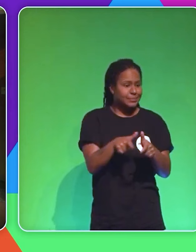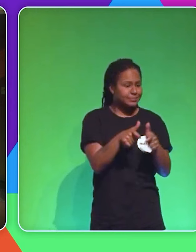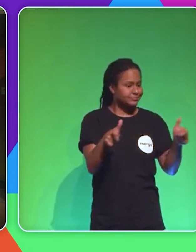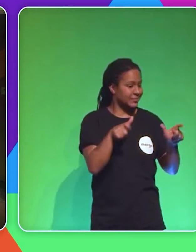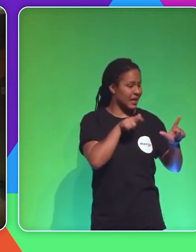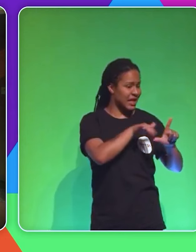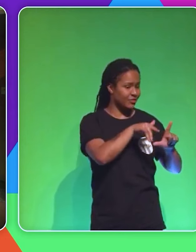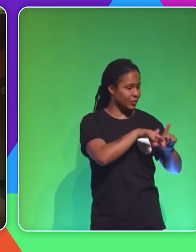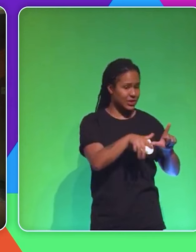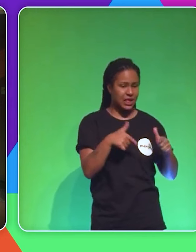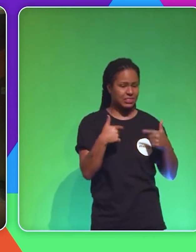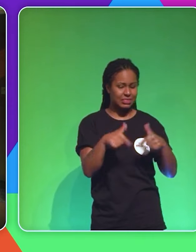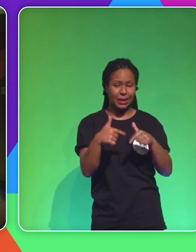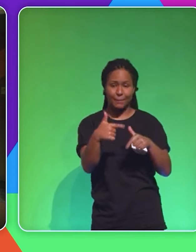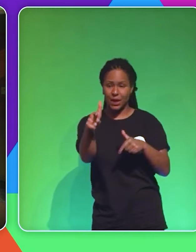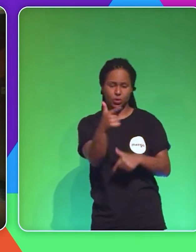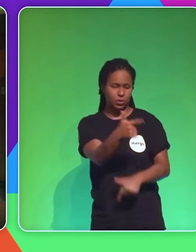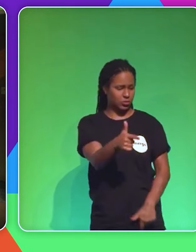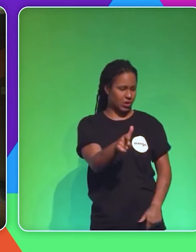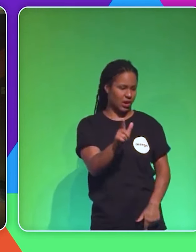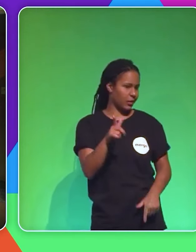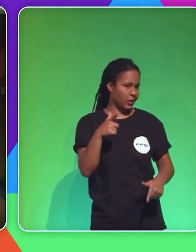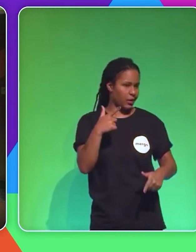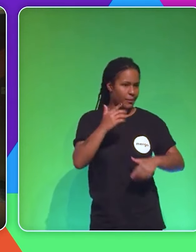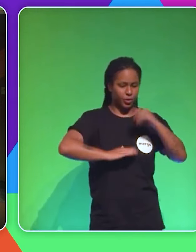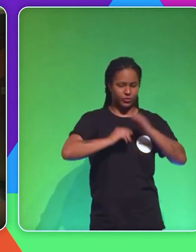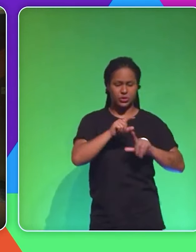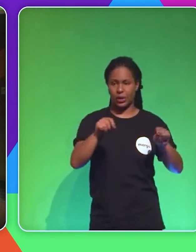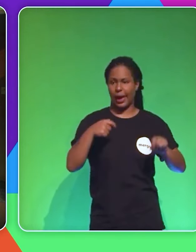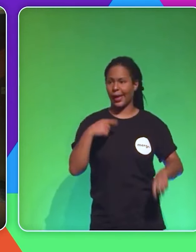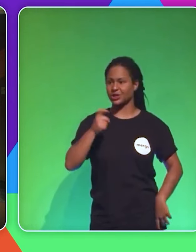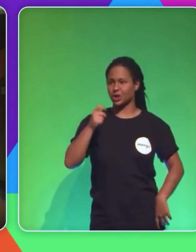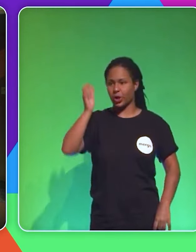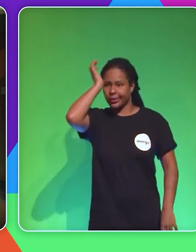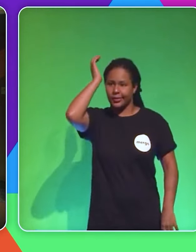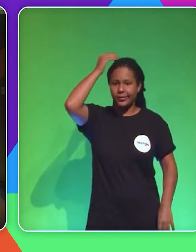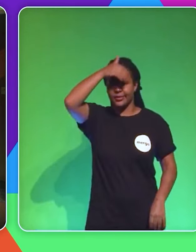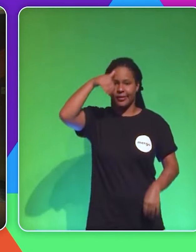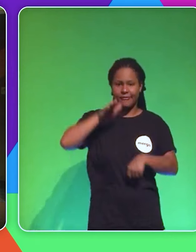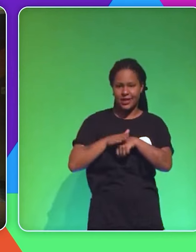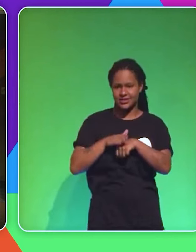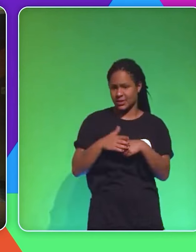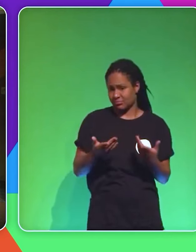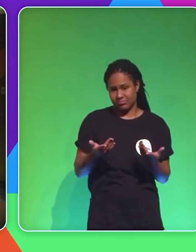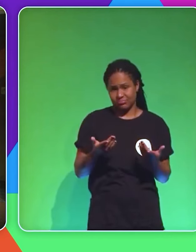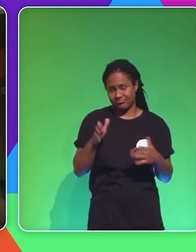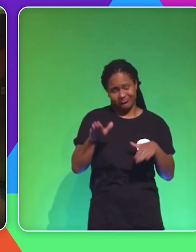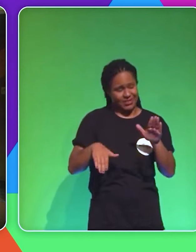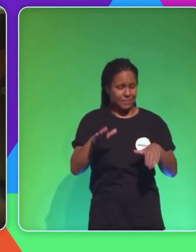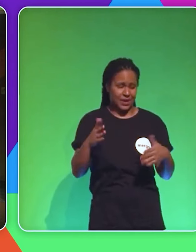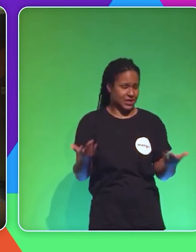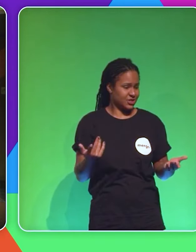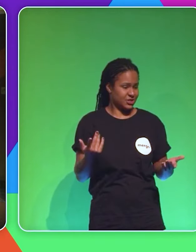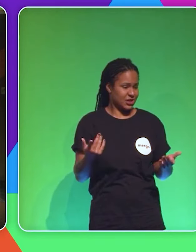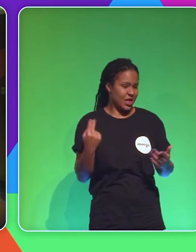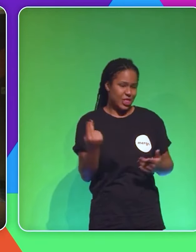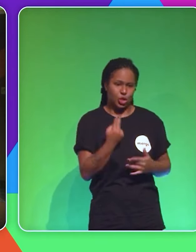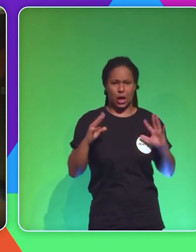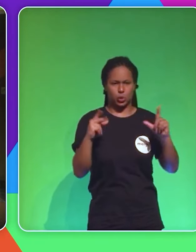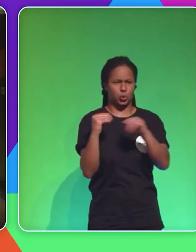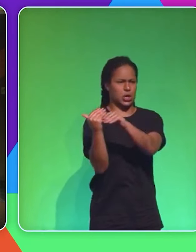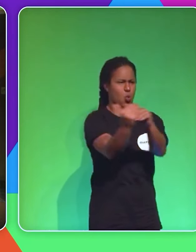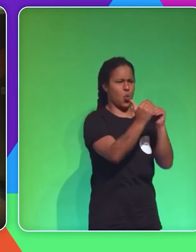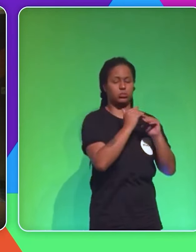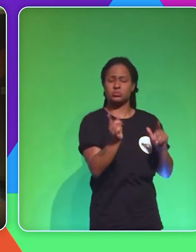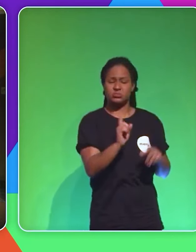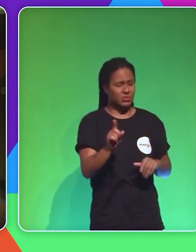né que a profissão dele é é ser tiktoker é ser outra coisa então tem que tem que que relativizar não pode ser a ferra em fogo assim às vezes a